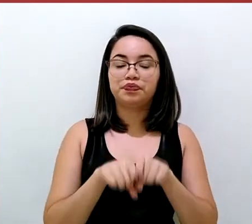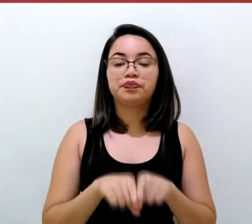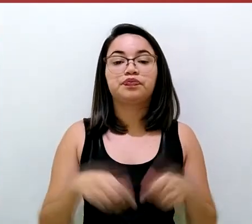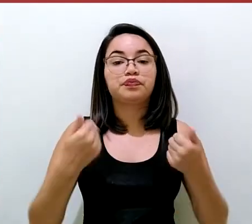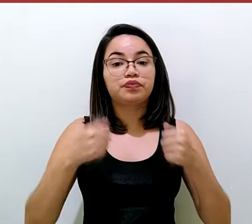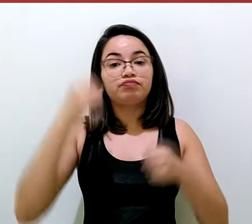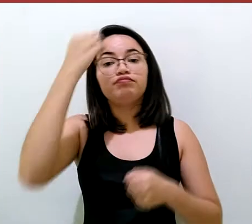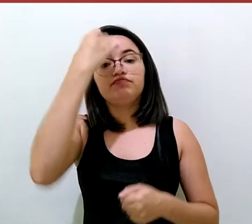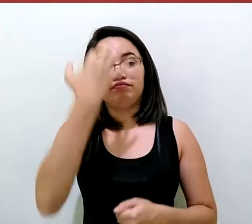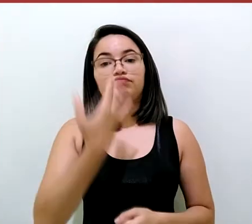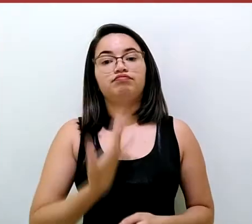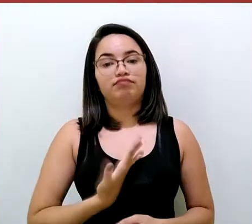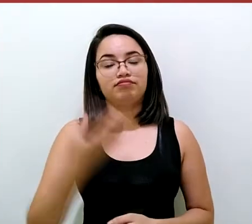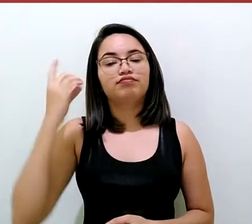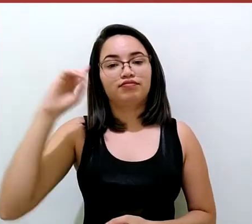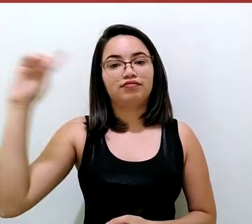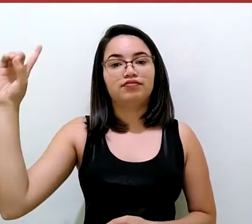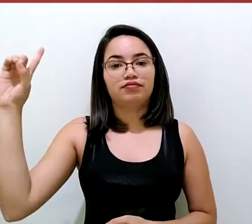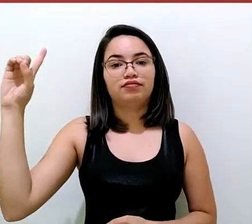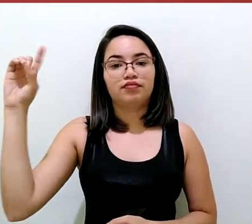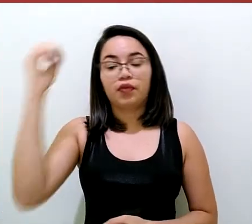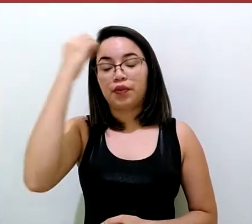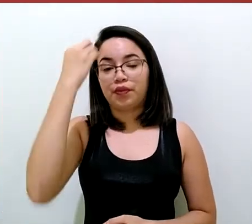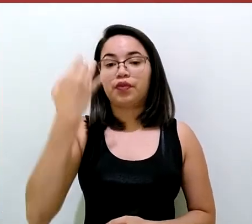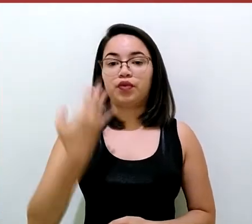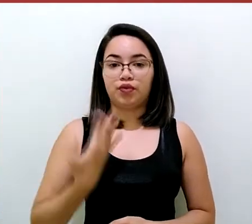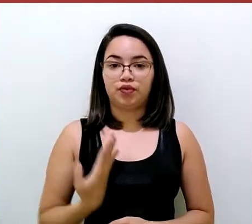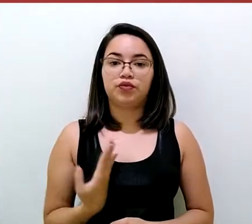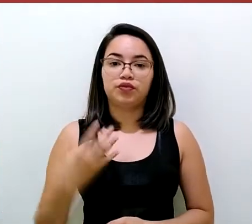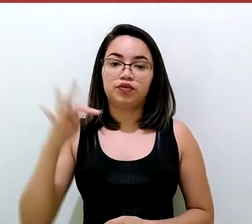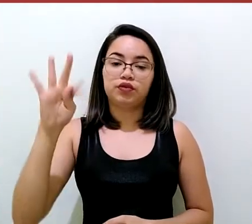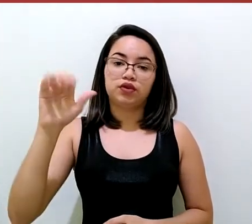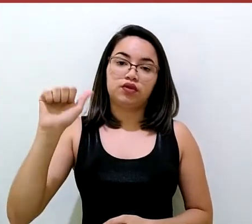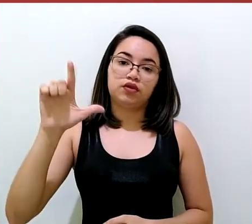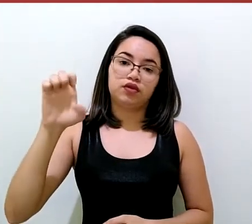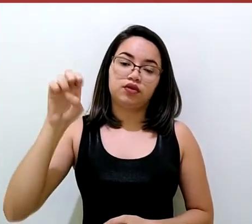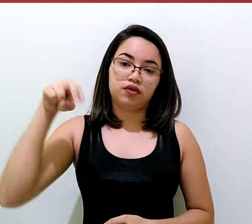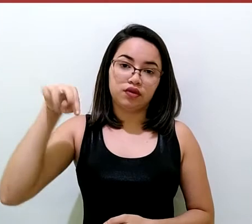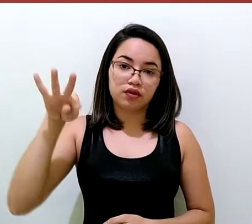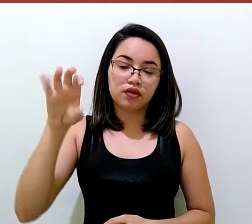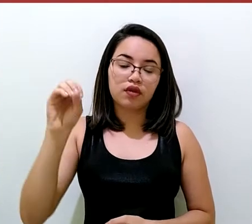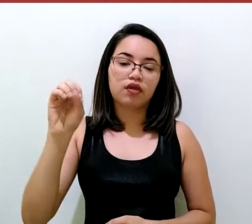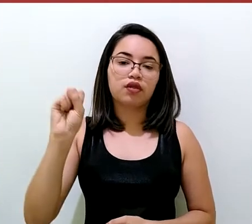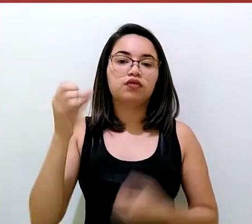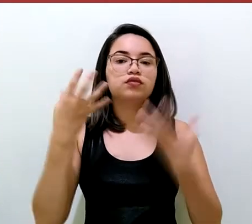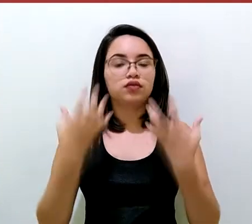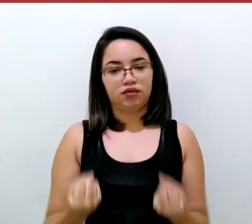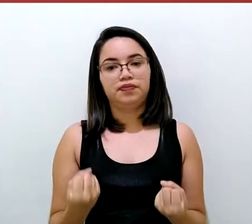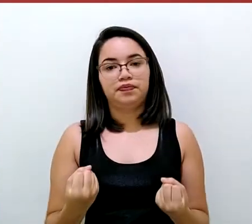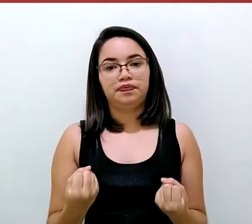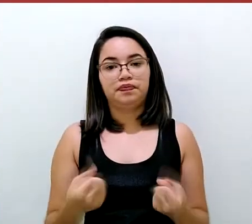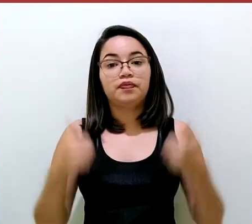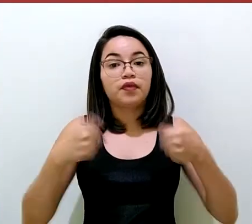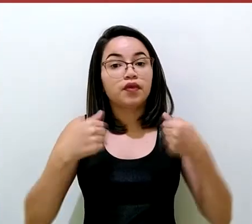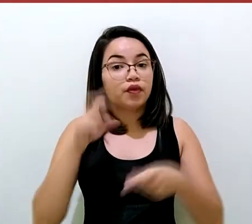precisam honrar a Deus pelos dons e talentos que receberam.